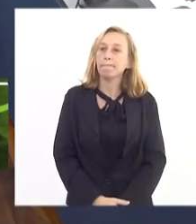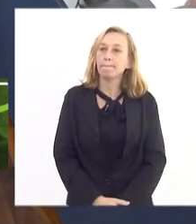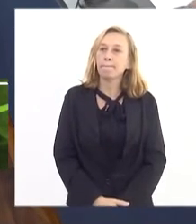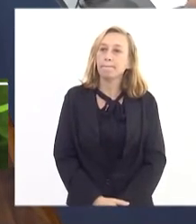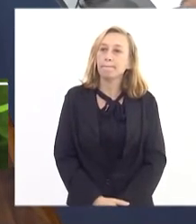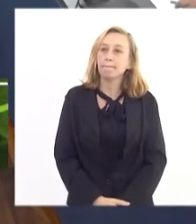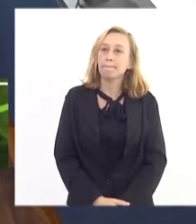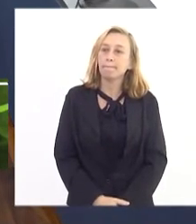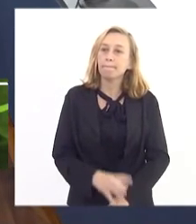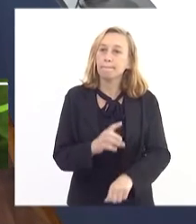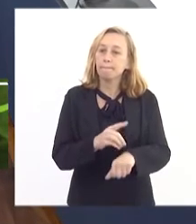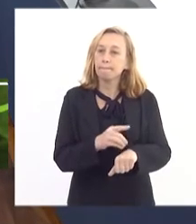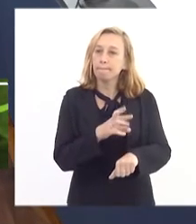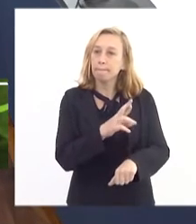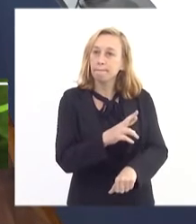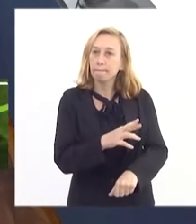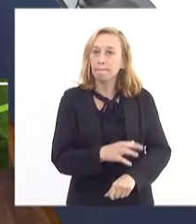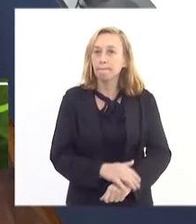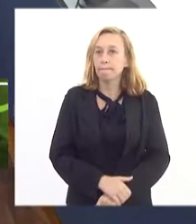pelo doutor